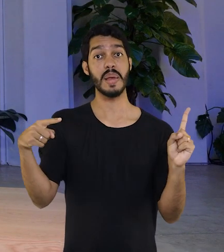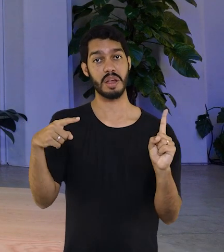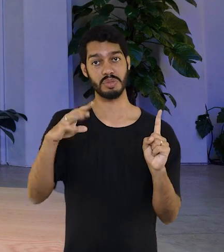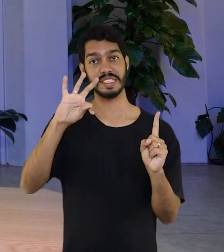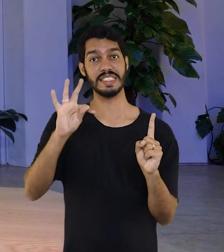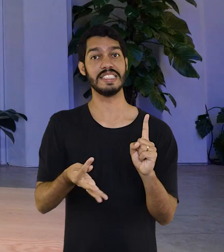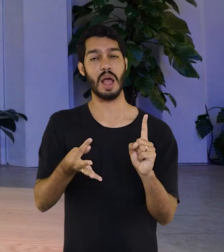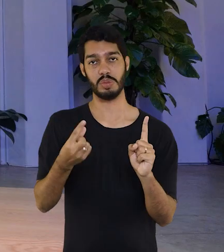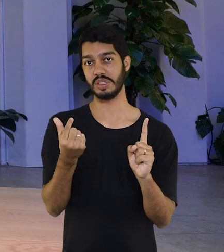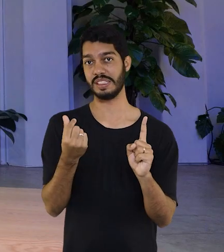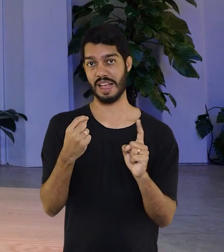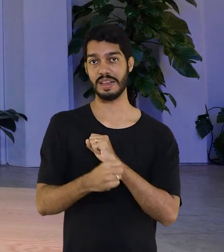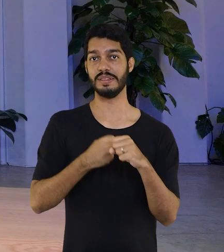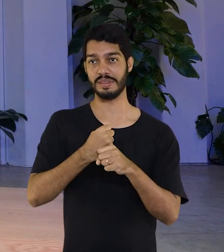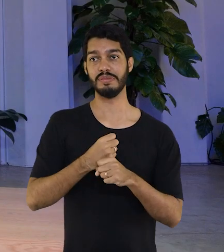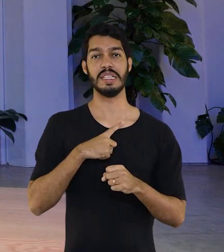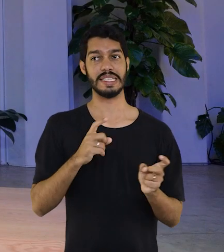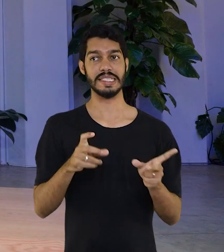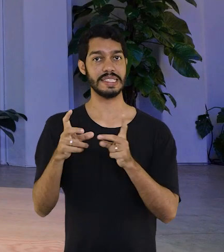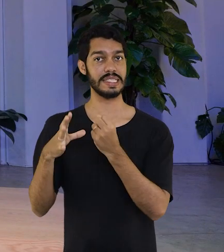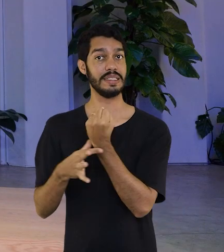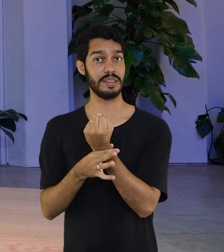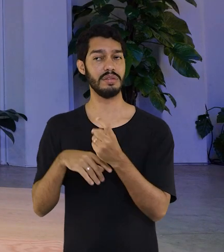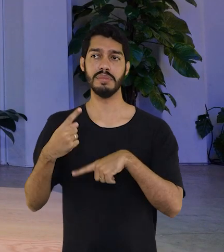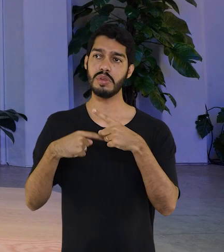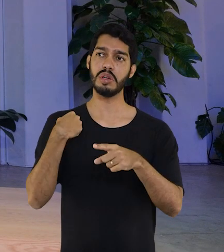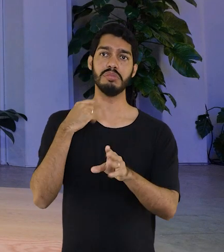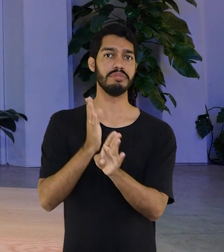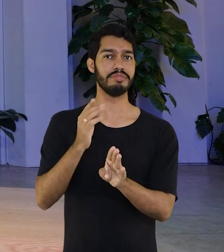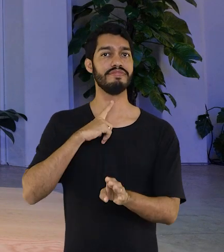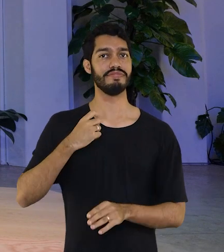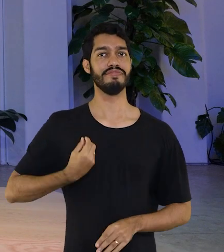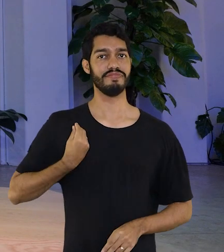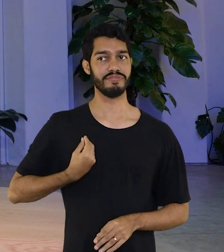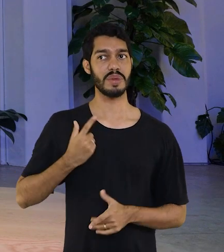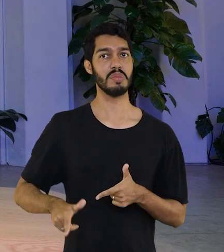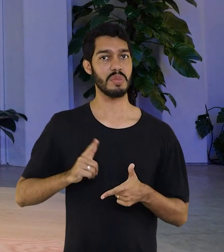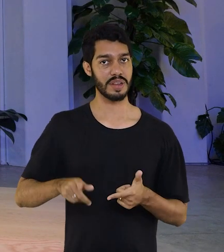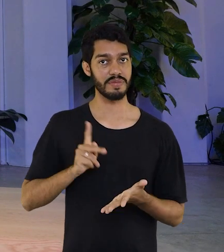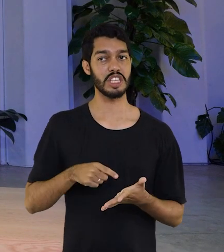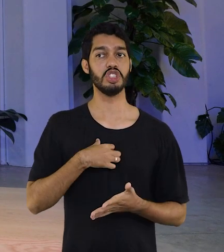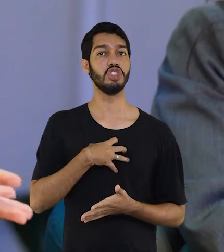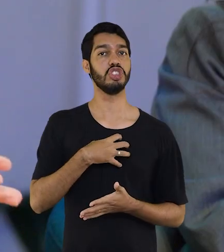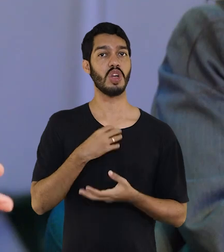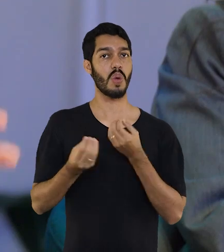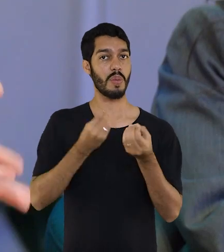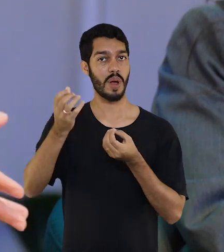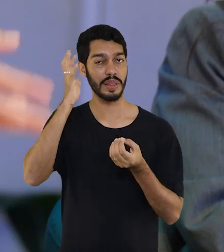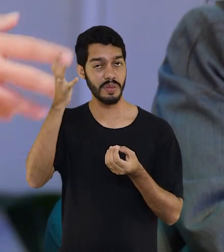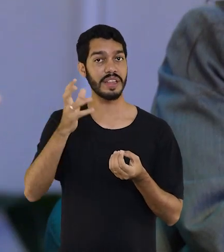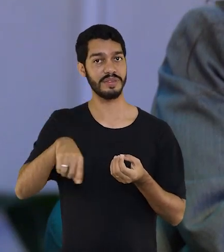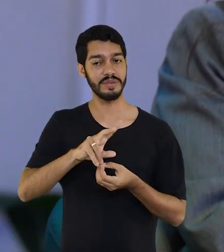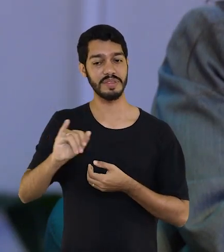é $500 bilhão por ano de seguros que as pessoas vendem. E daí saiu a coisa da Segura até a hora que eu entendi que existia um problema, existia